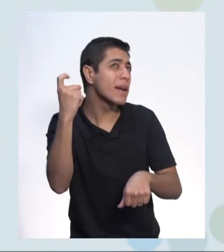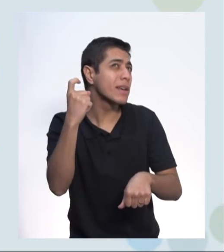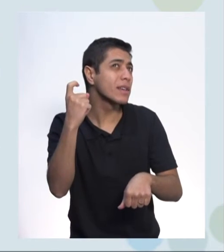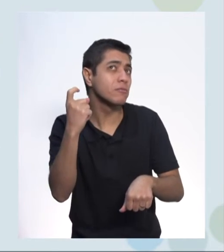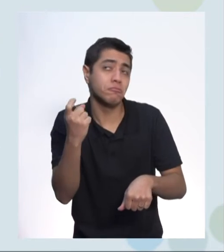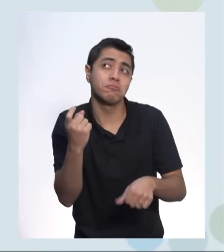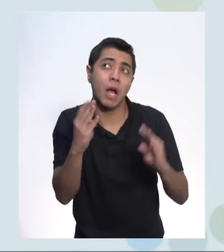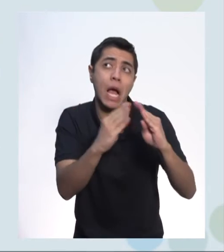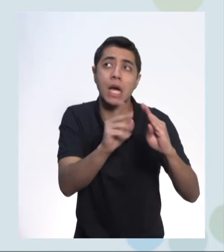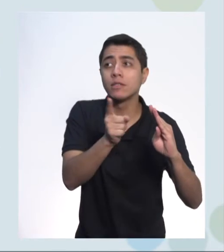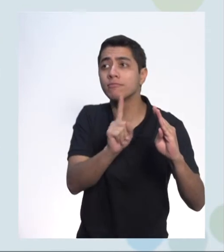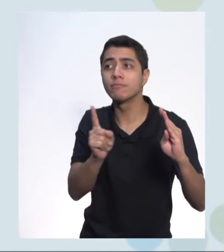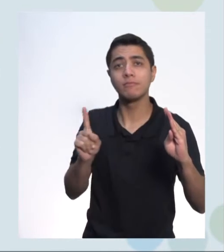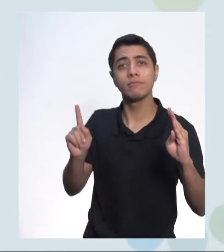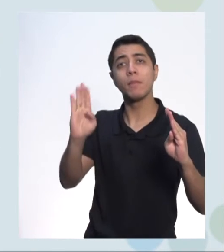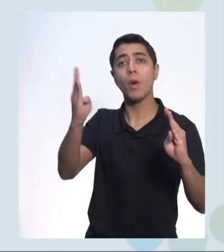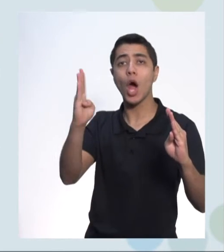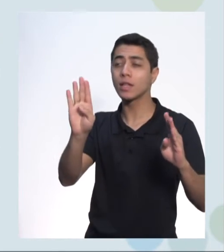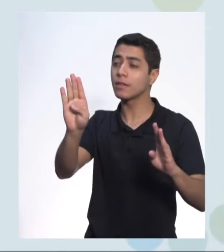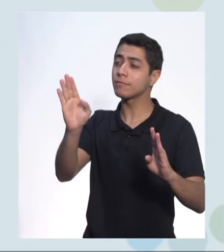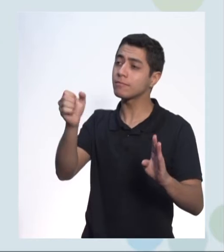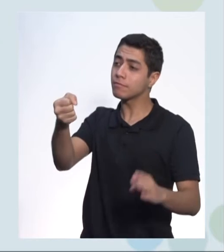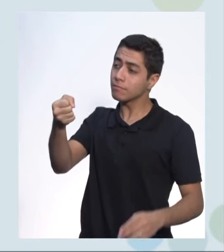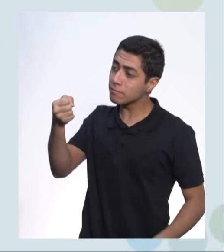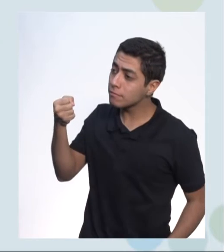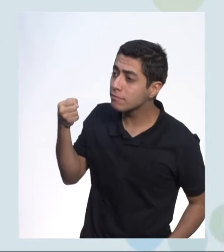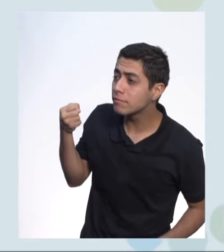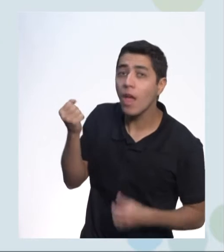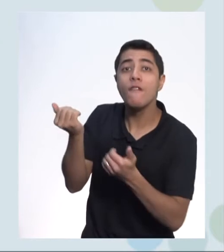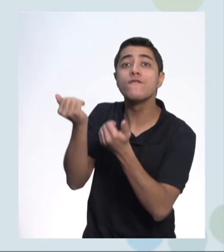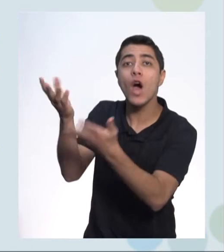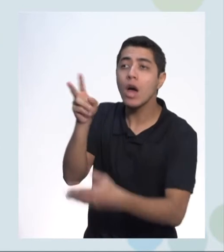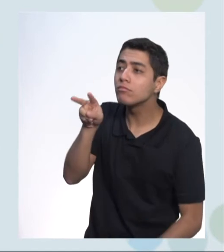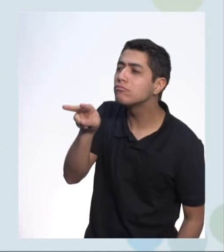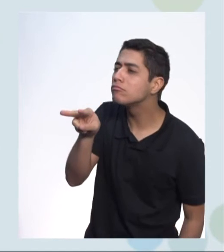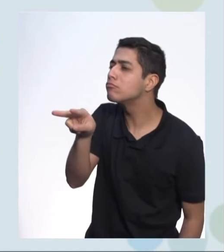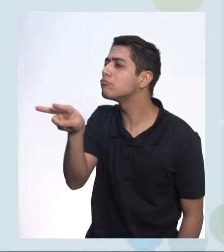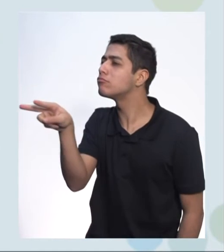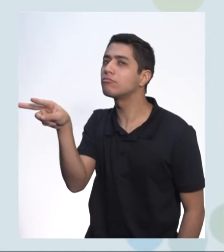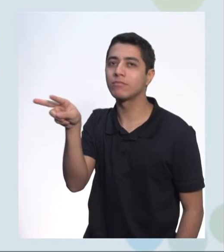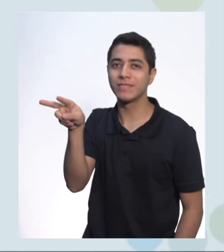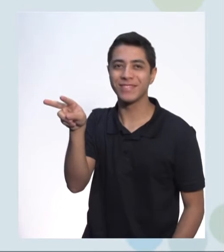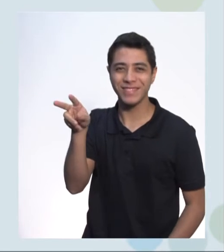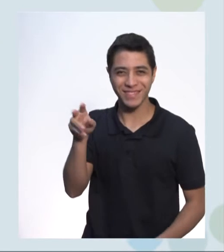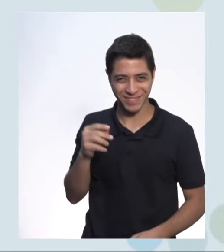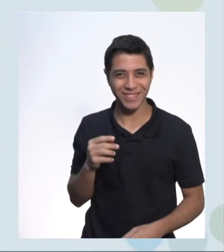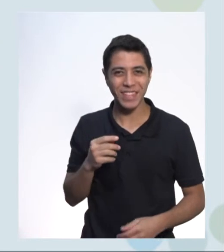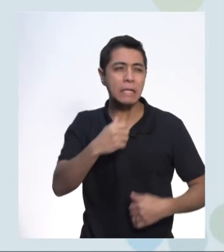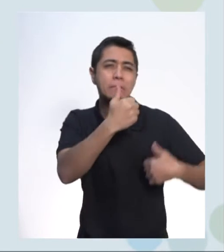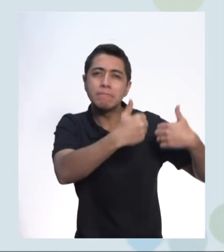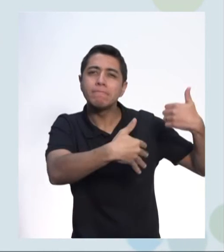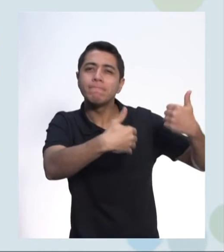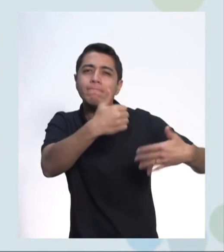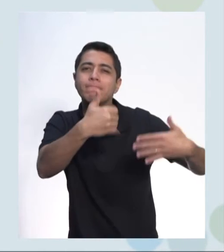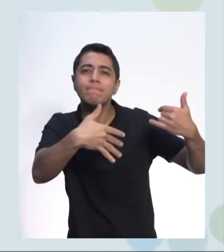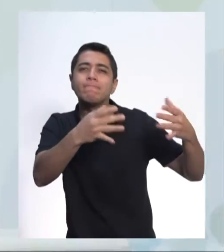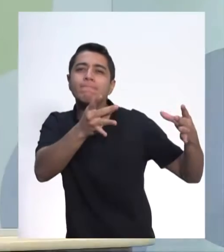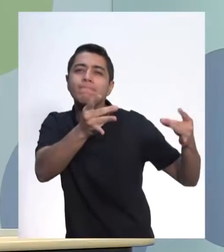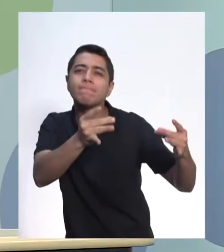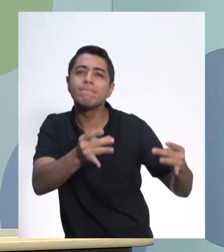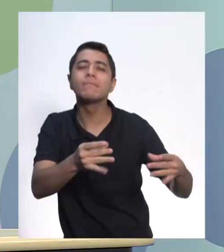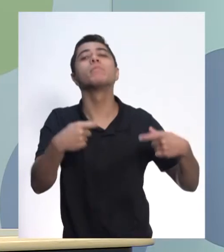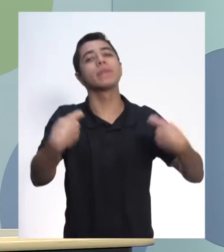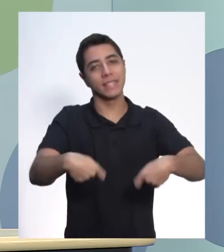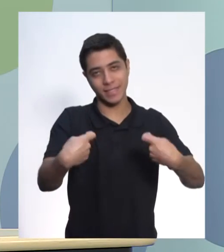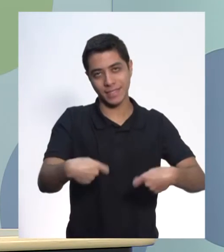fora. Isso é importante pensar, porque muitas vezes, quando você vai fazer a edição final do vídeo, ou a edição do conteúdo, você tem que pensar, eu